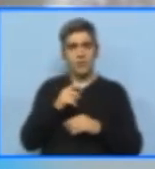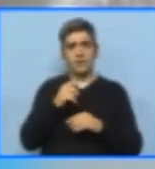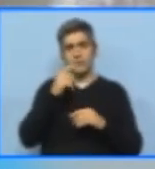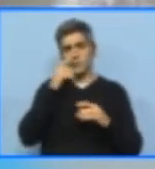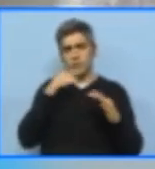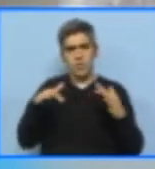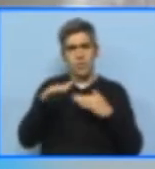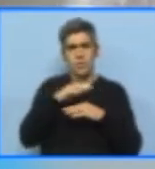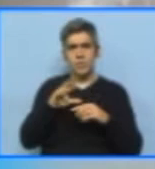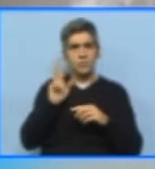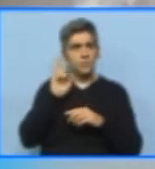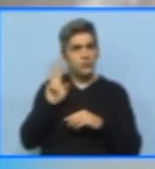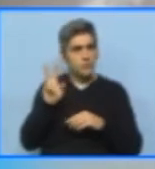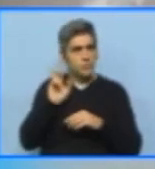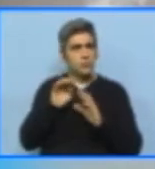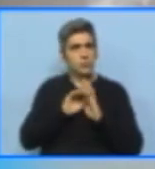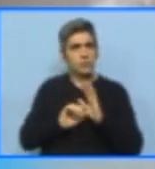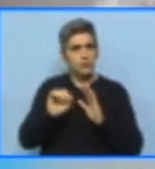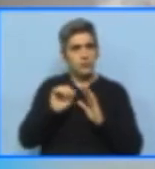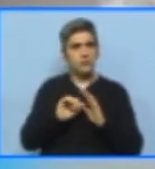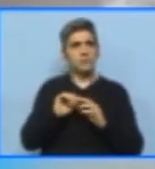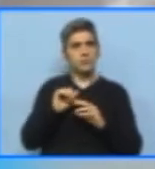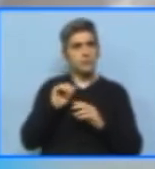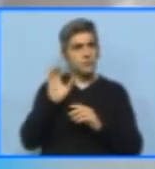movia multidões atrás dos seus programas,